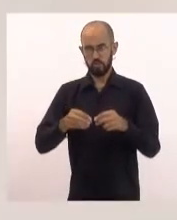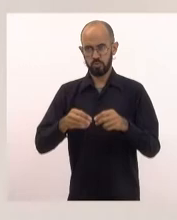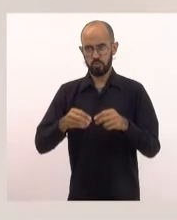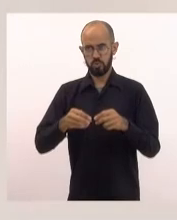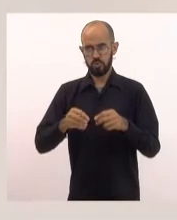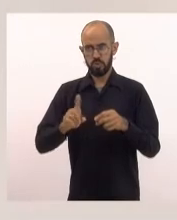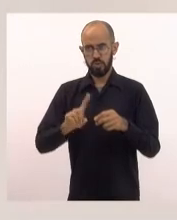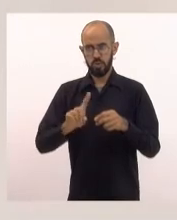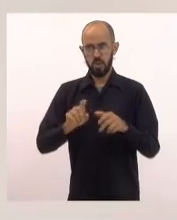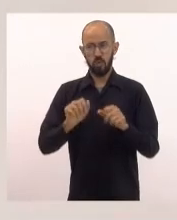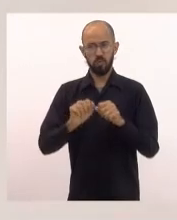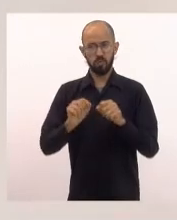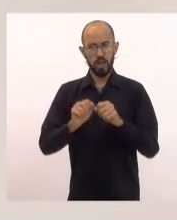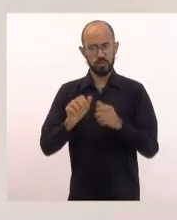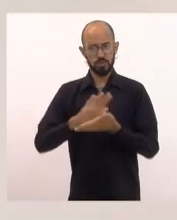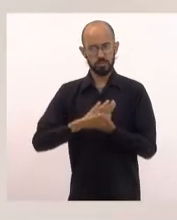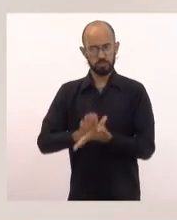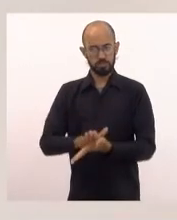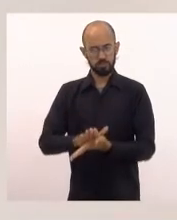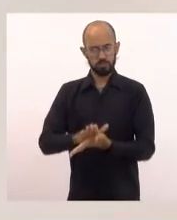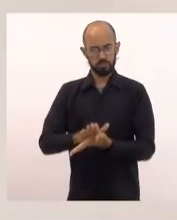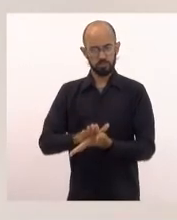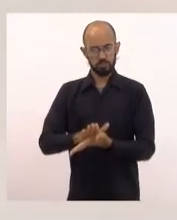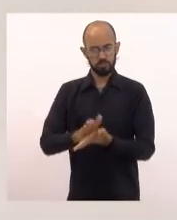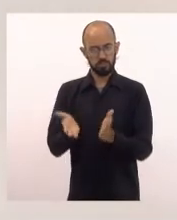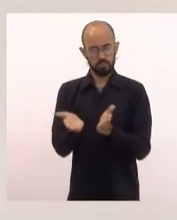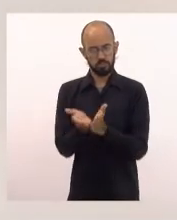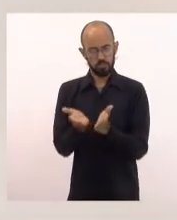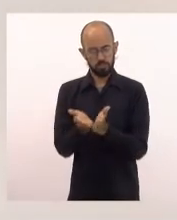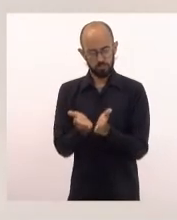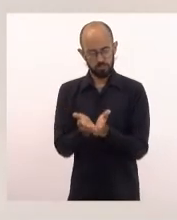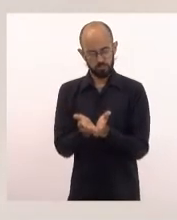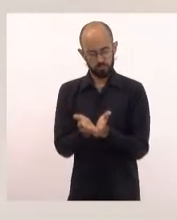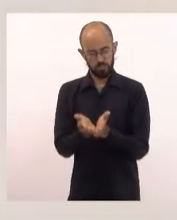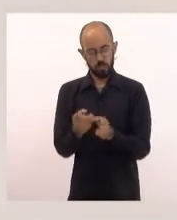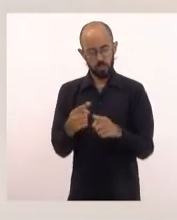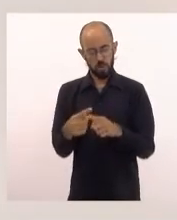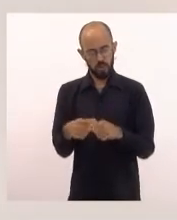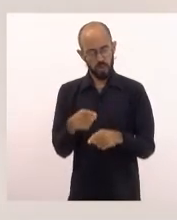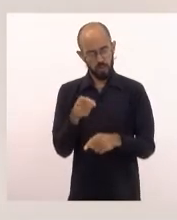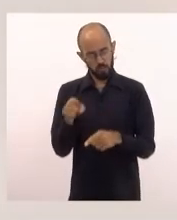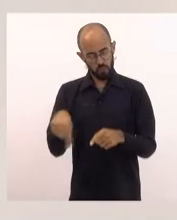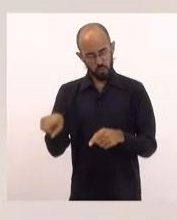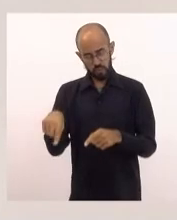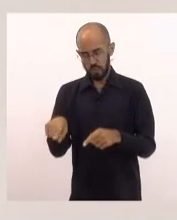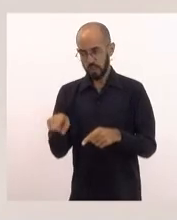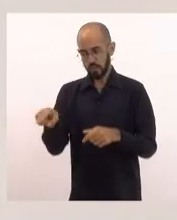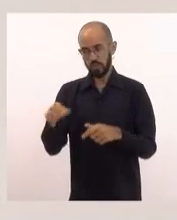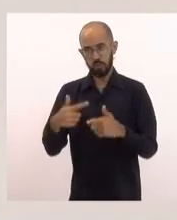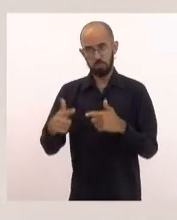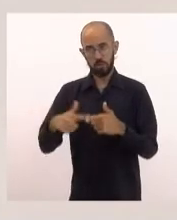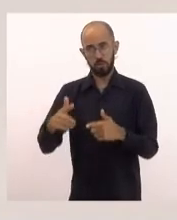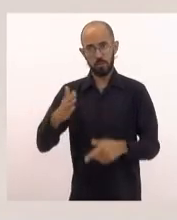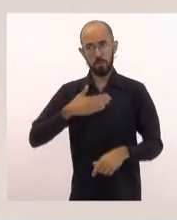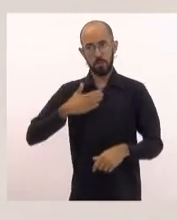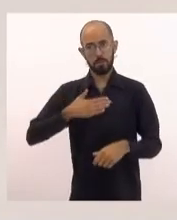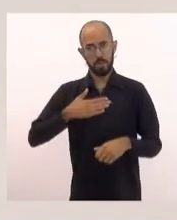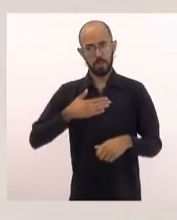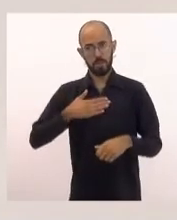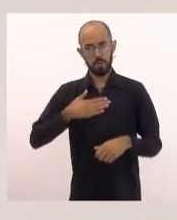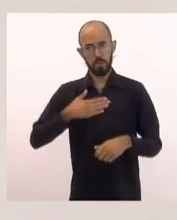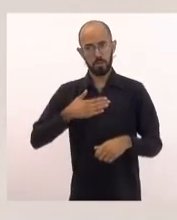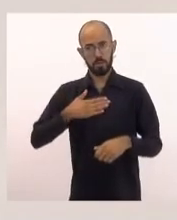com discriminação os evangélicos. Não tratem, porque vocês terão um grande problema comigo. Os